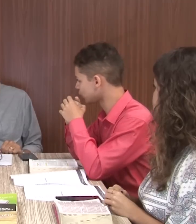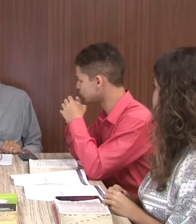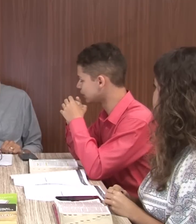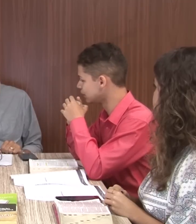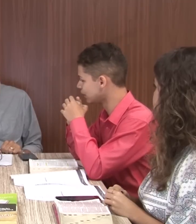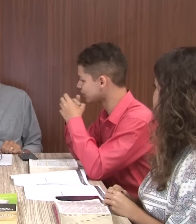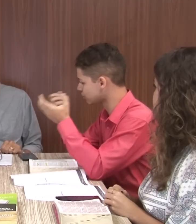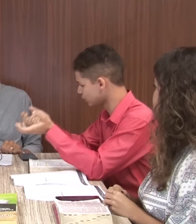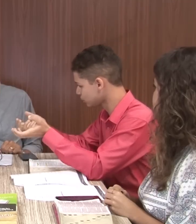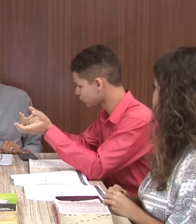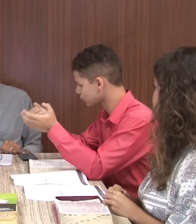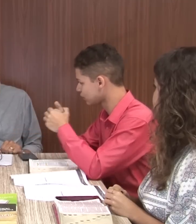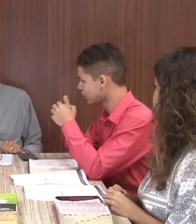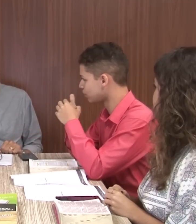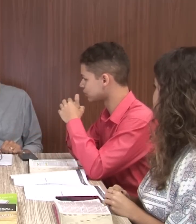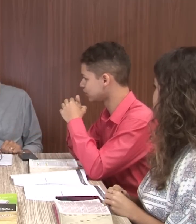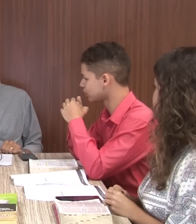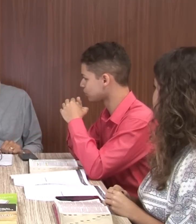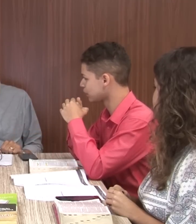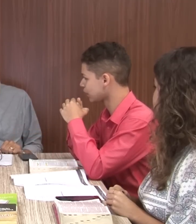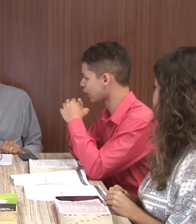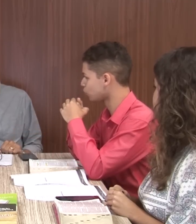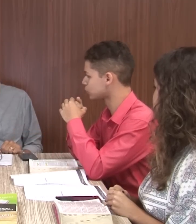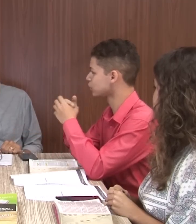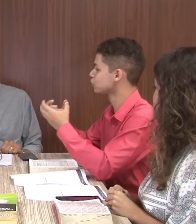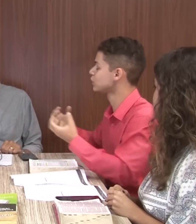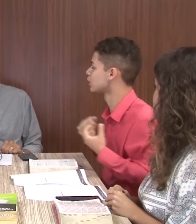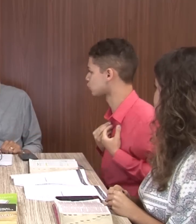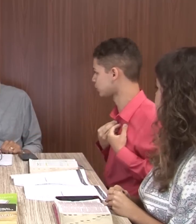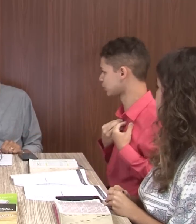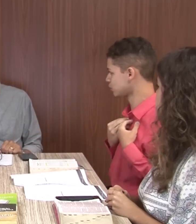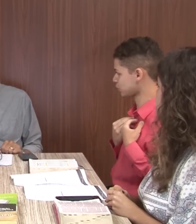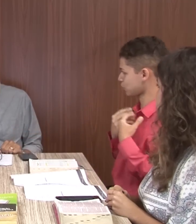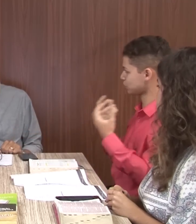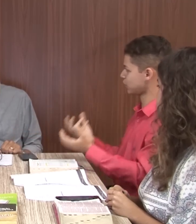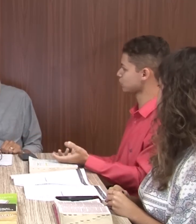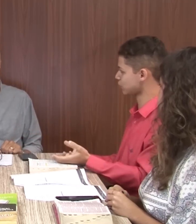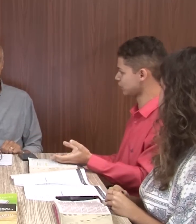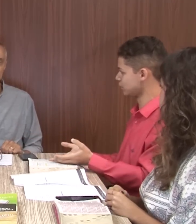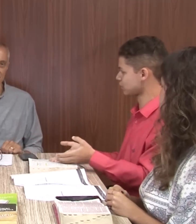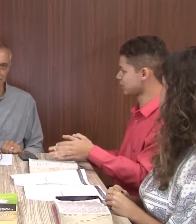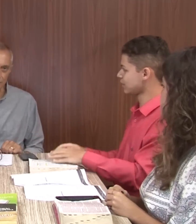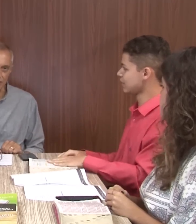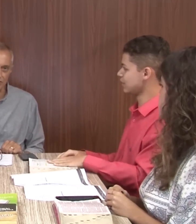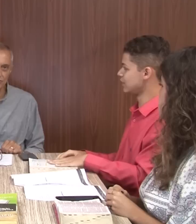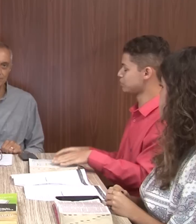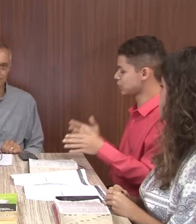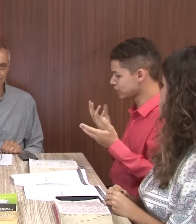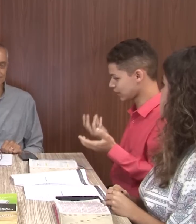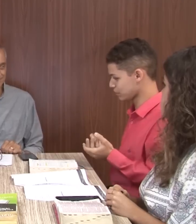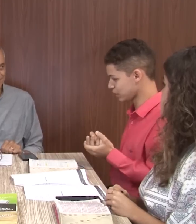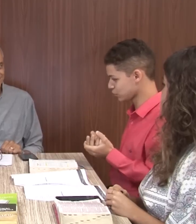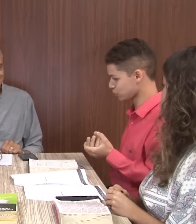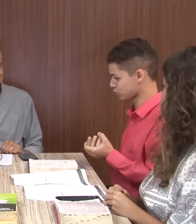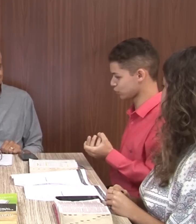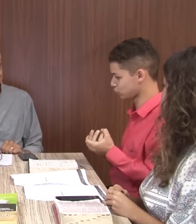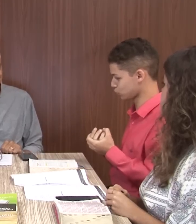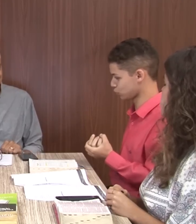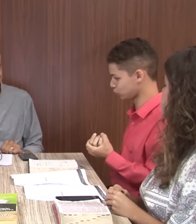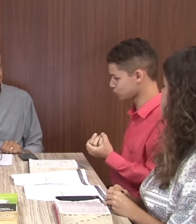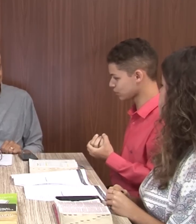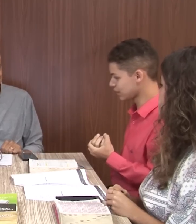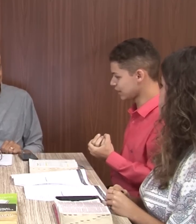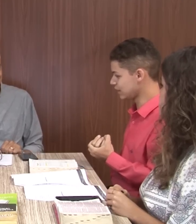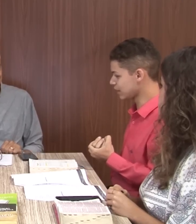o Evangelho ele é simples, mas ele também é algo que não fica só para aqueles que estão dentro da igreja. Exatamente. Ele, primeiramente, o Evangelho